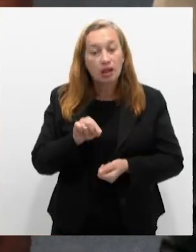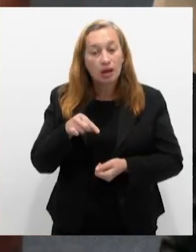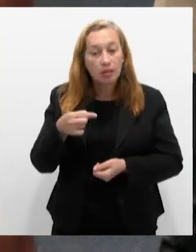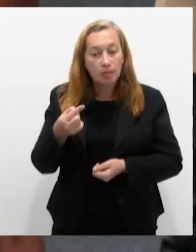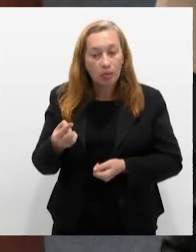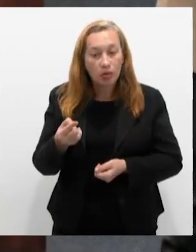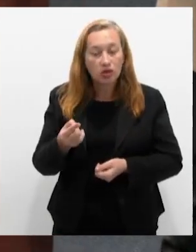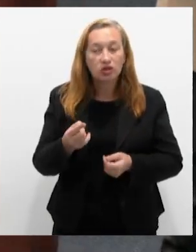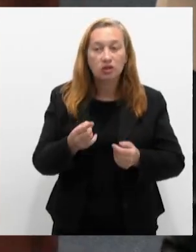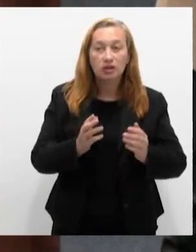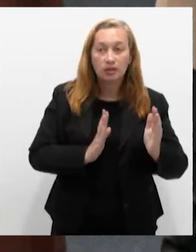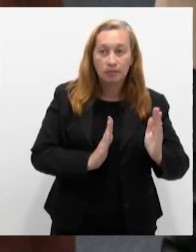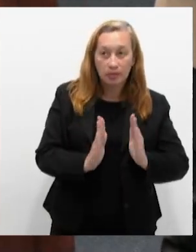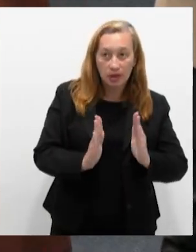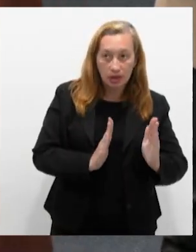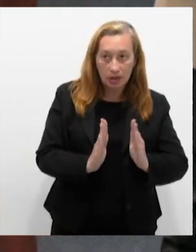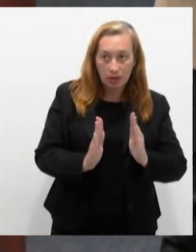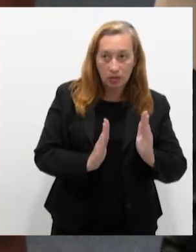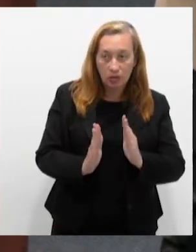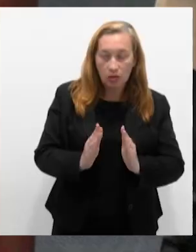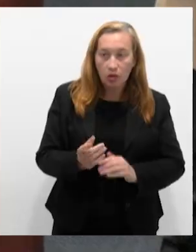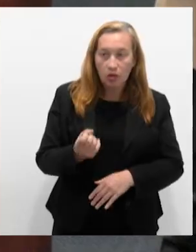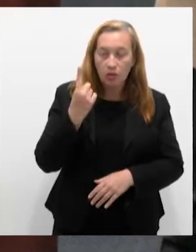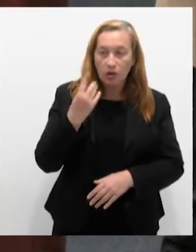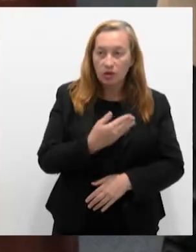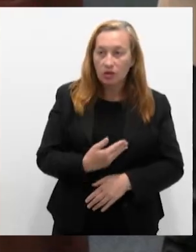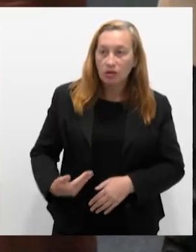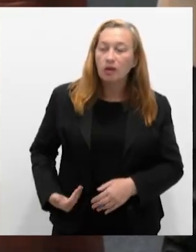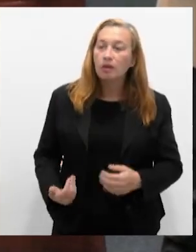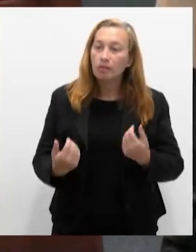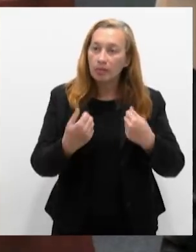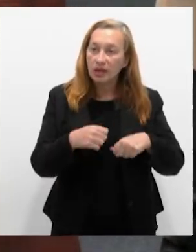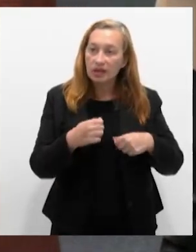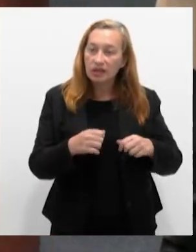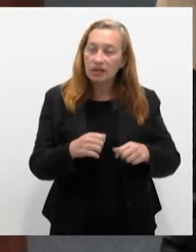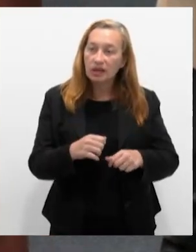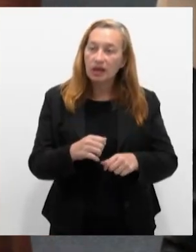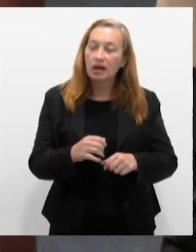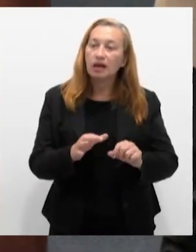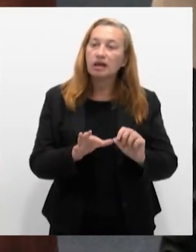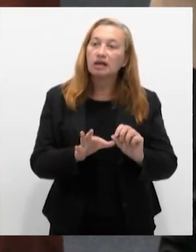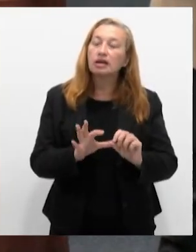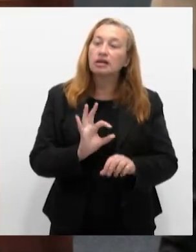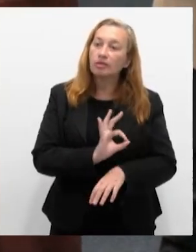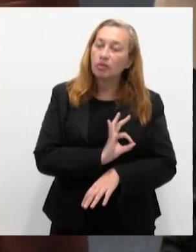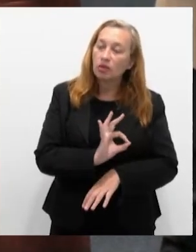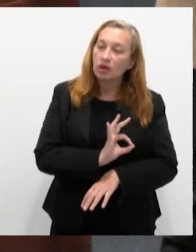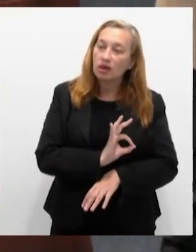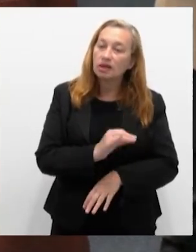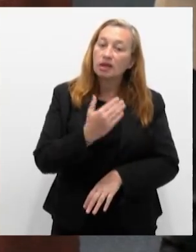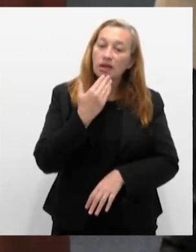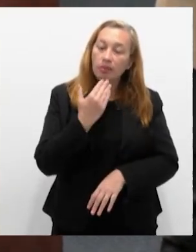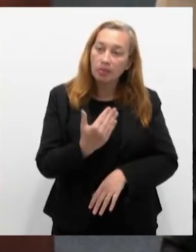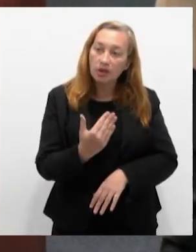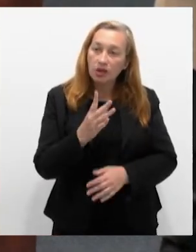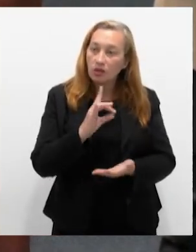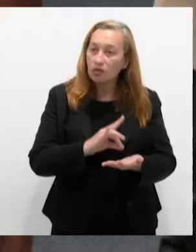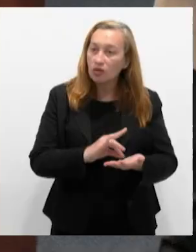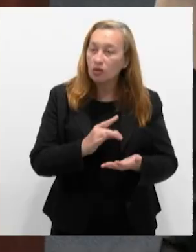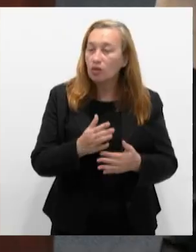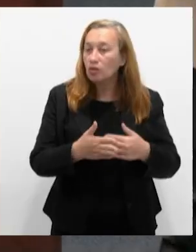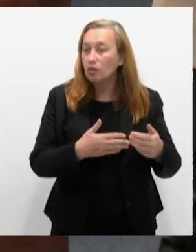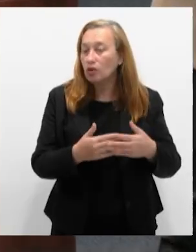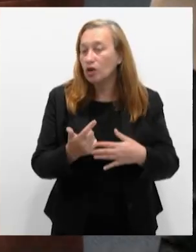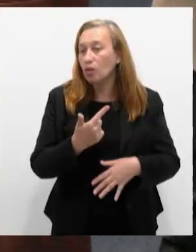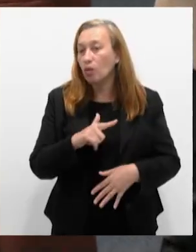esse período, se o ex-governador continua precisando de segurança, ele tem que pedir oficialmente, como qualquer outra